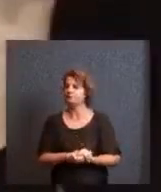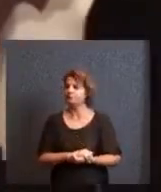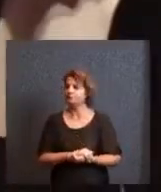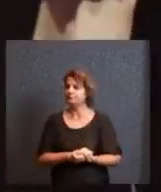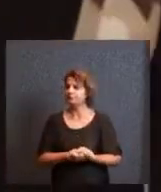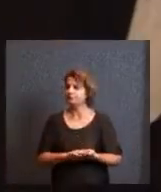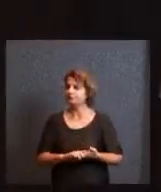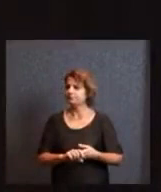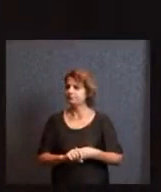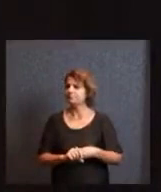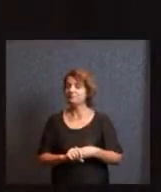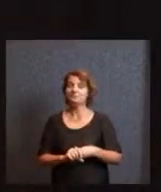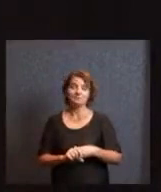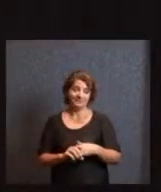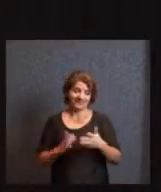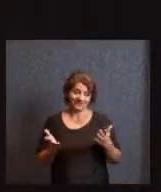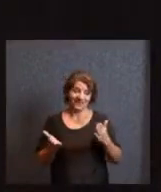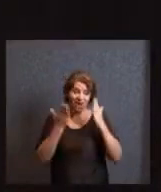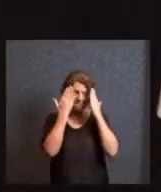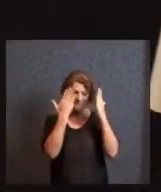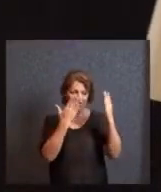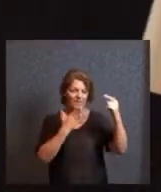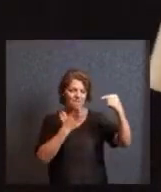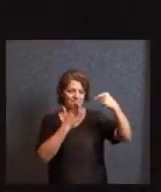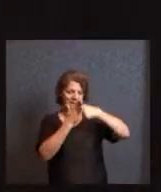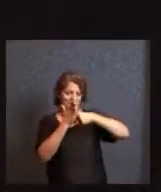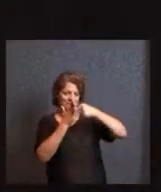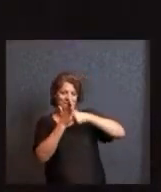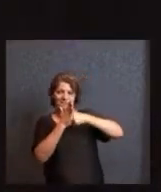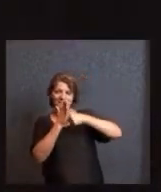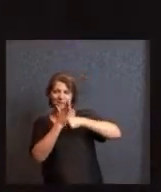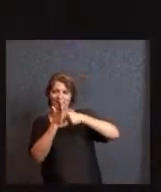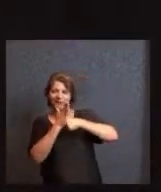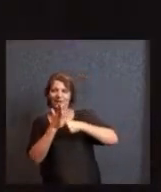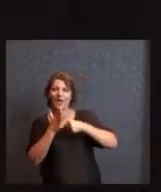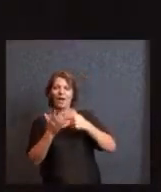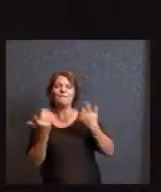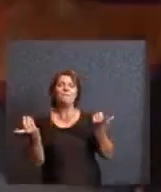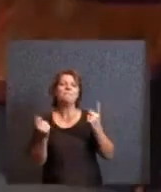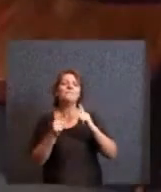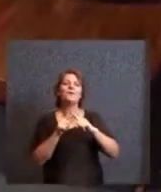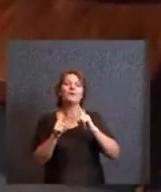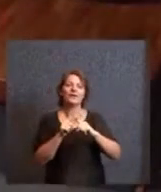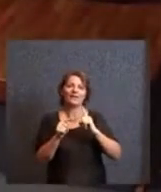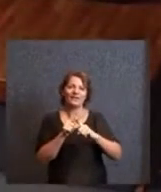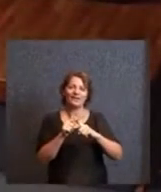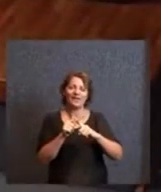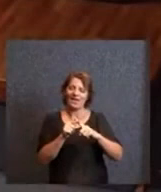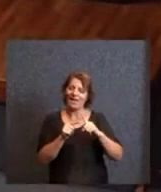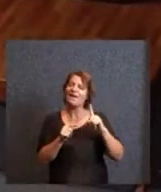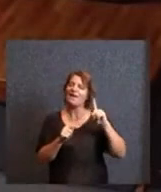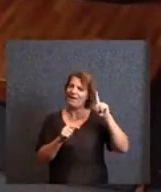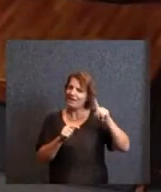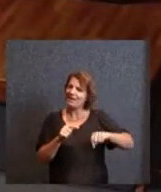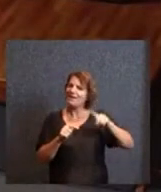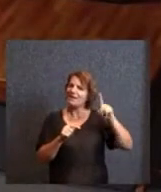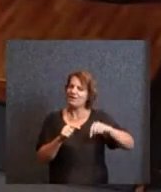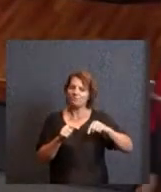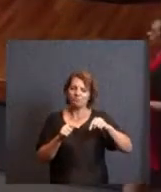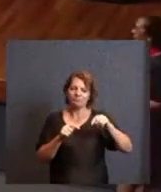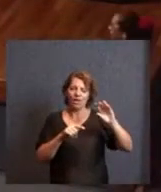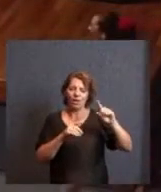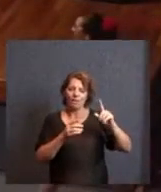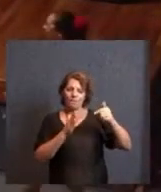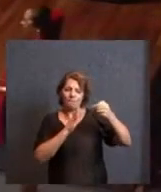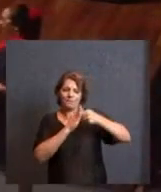Opa, quero agradecer as perguntas de vocês, porque com certeza trazem à